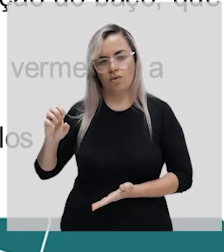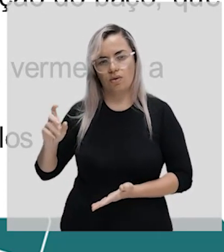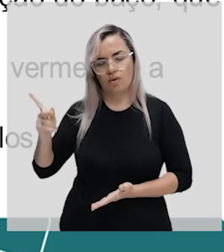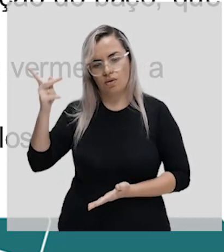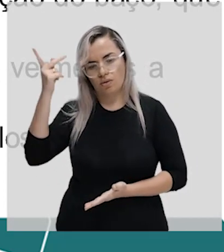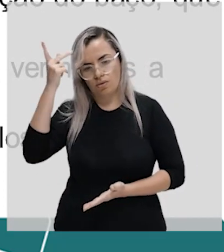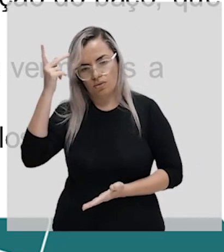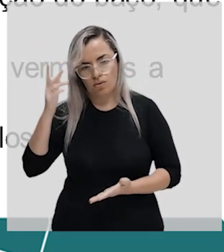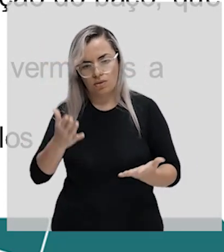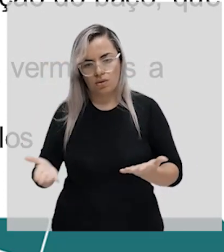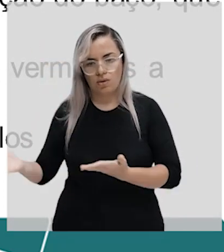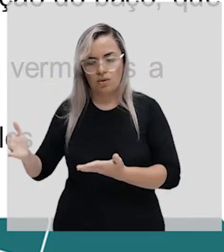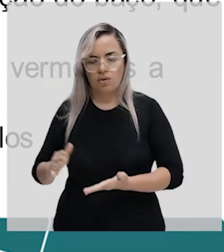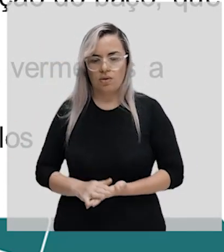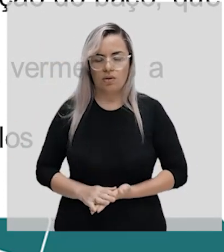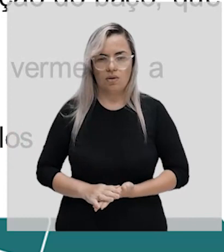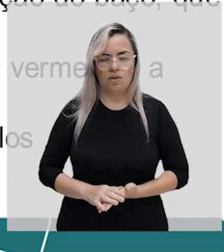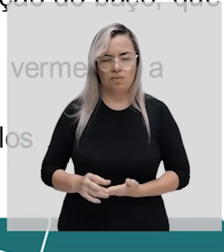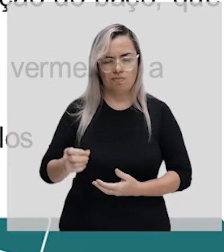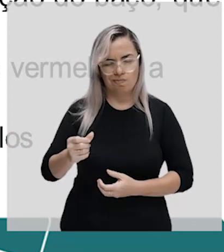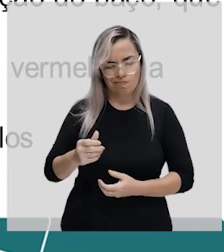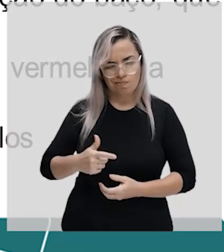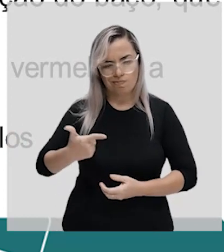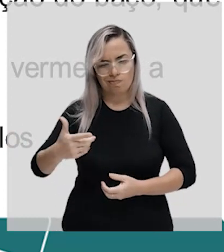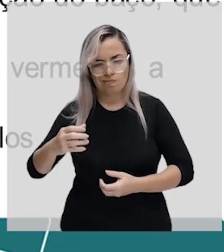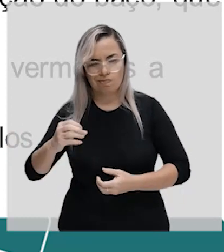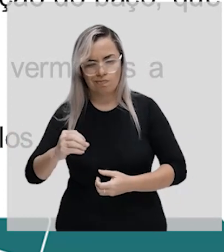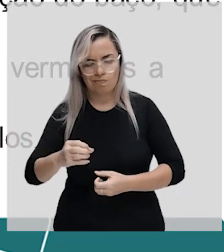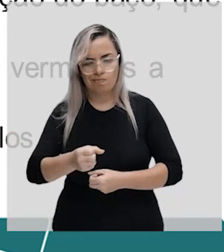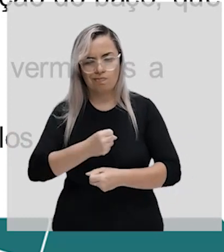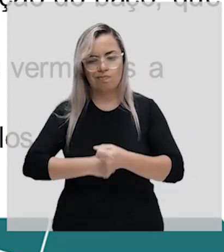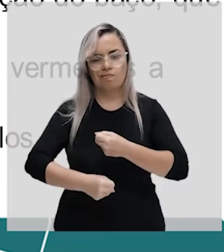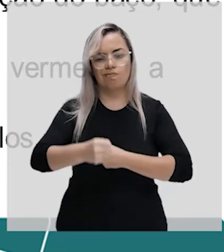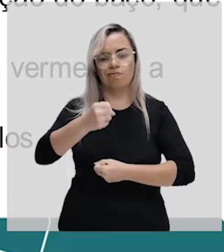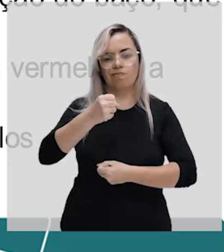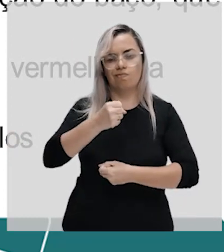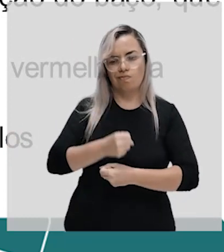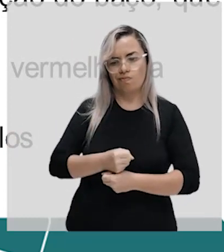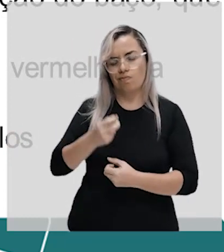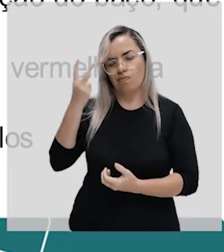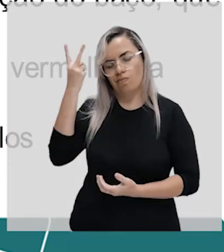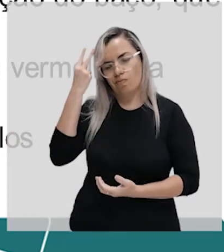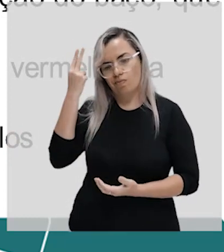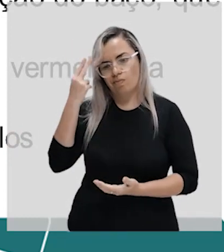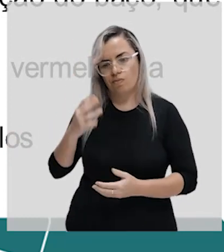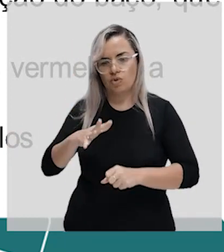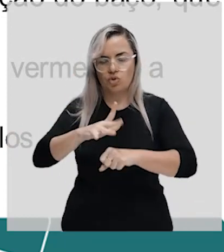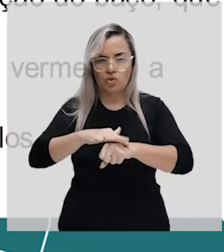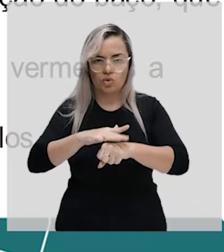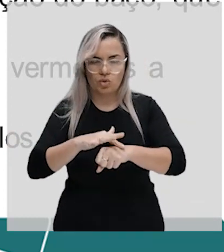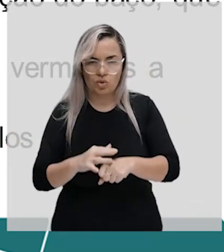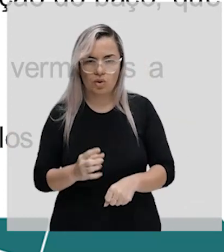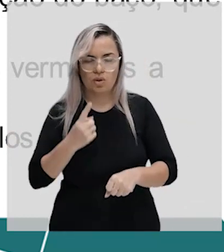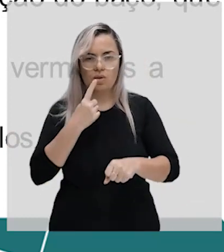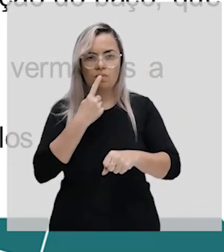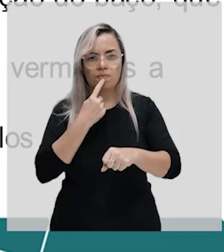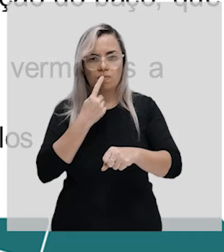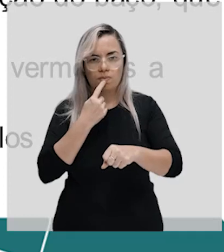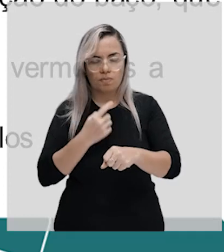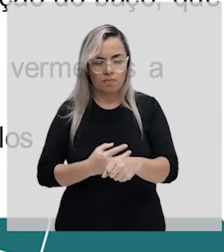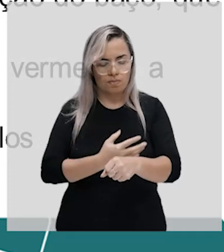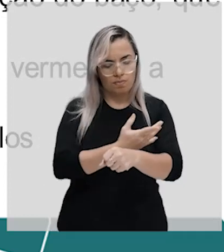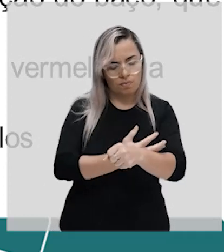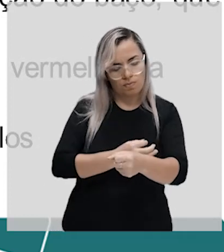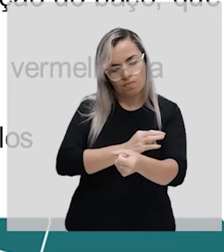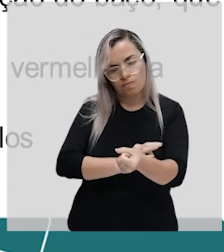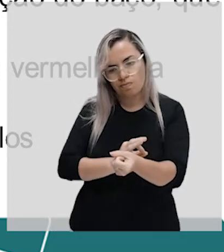seguinte: há 20 anos, casos incomuns de anemia começaram a chamar a atenção